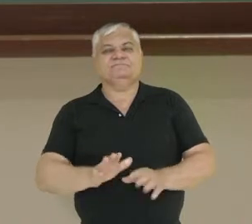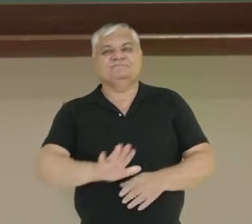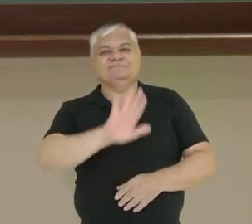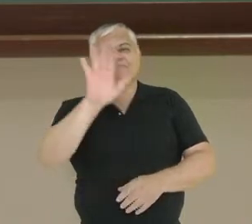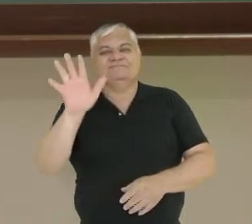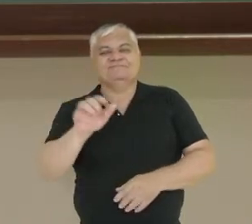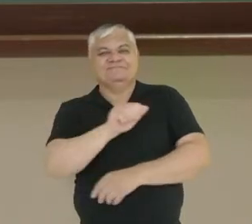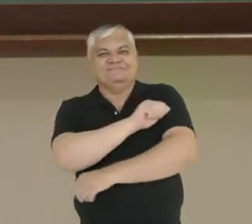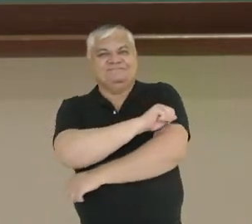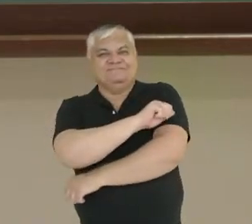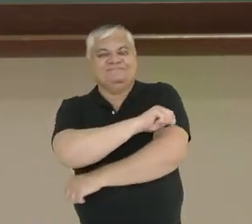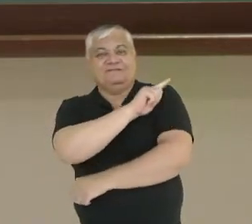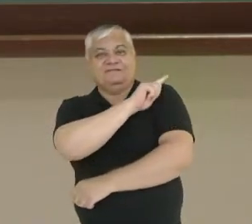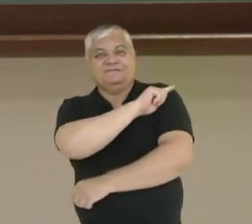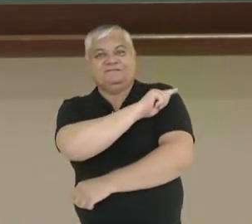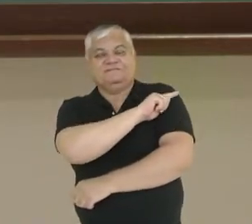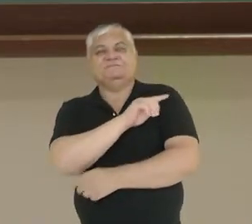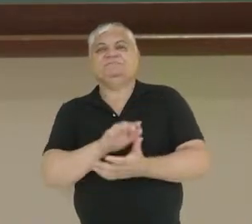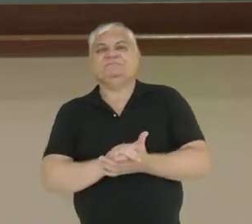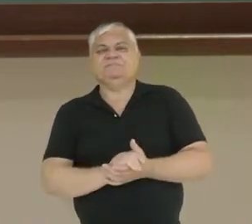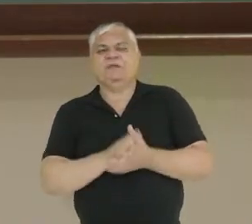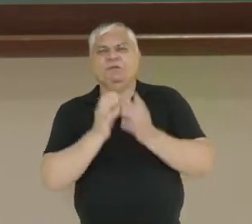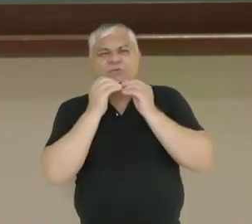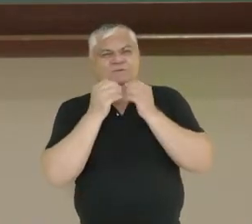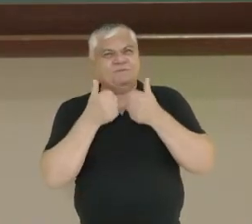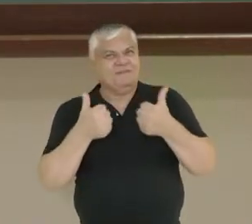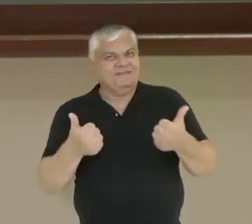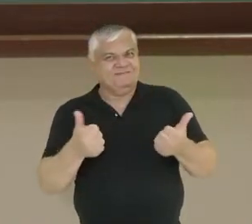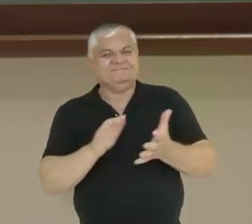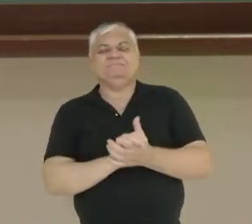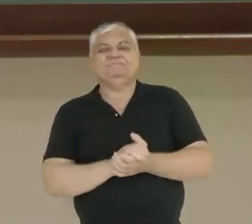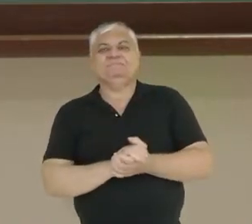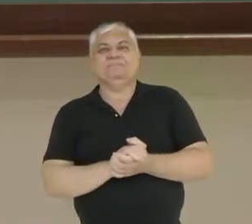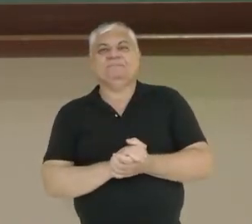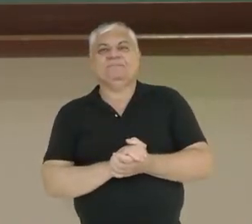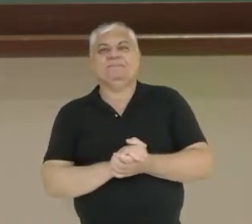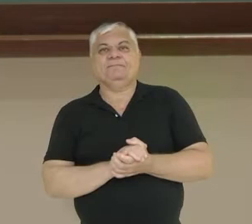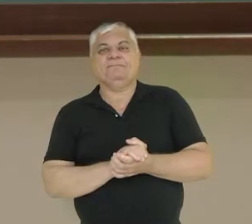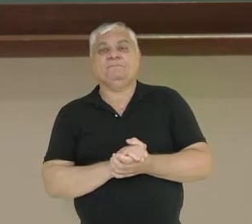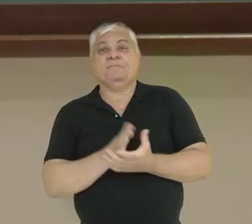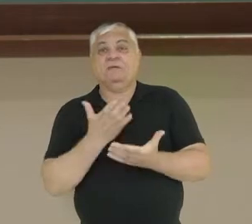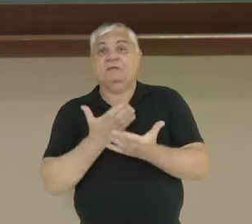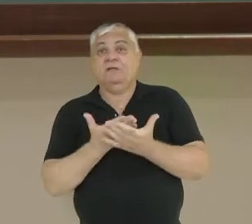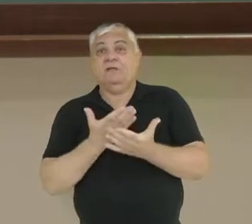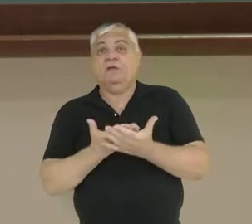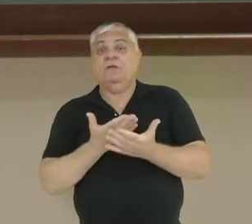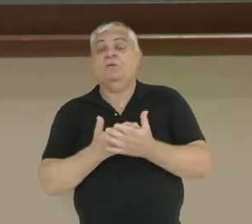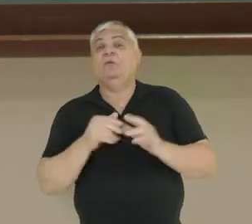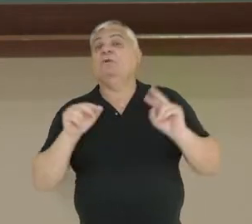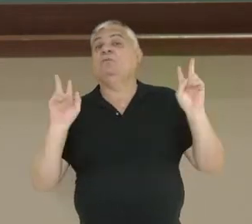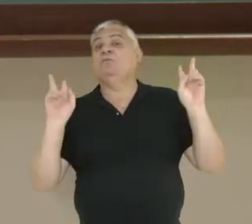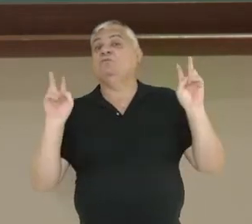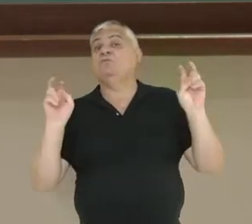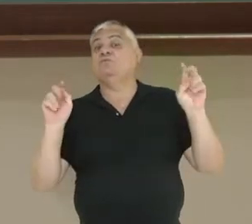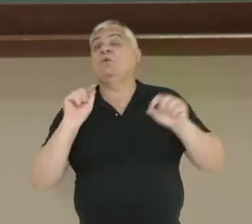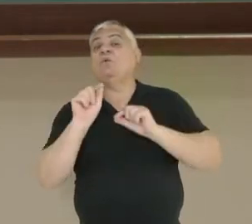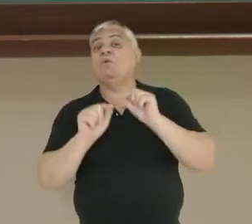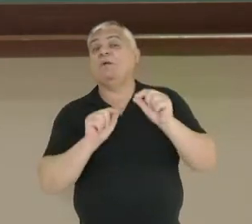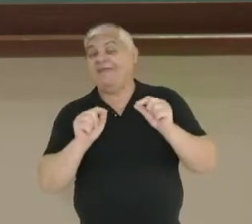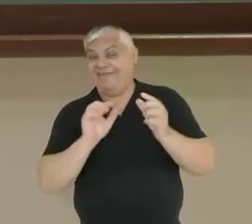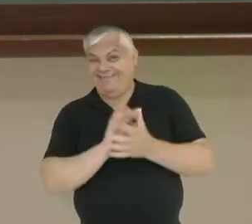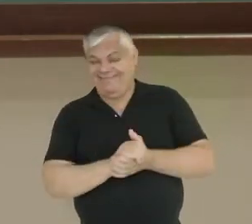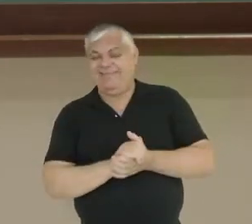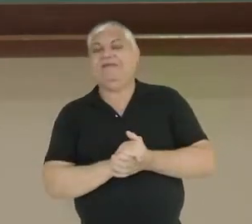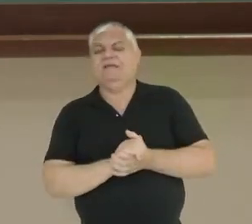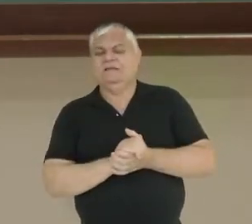Olá, alunos do 7º ano, tudo bem com vocês? Na aula de hoje, nós vamos falar